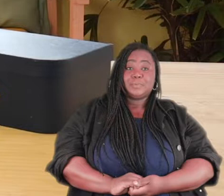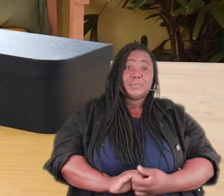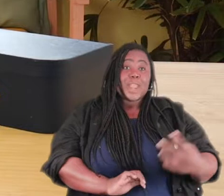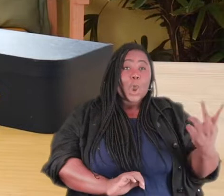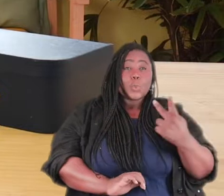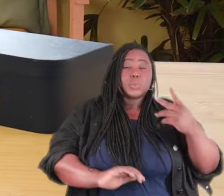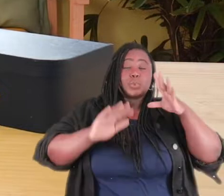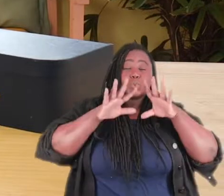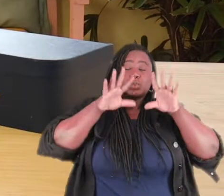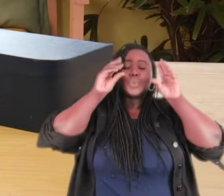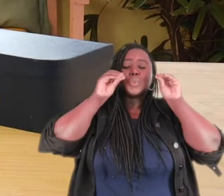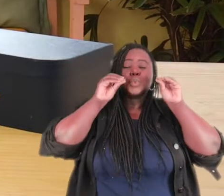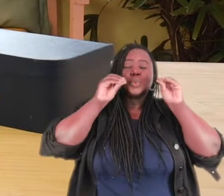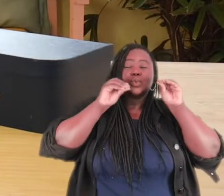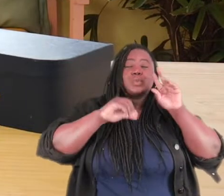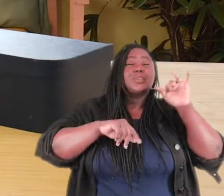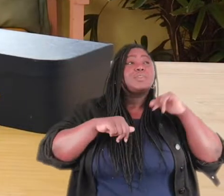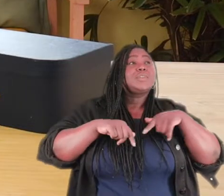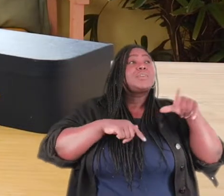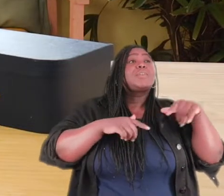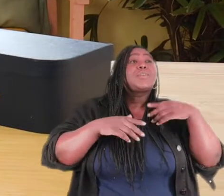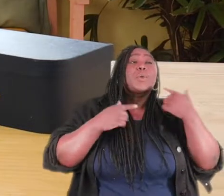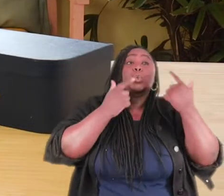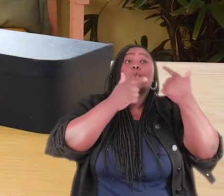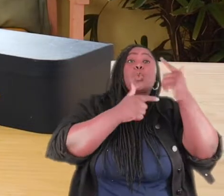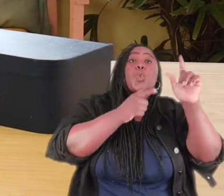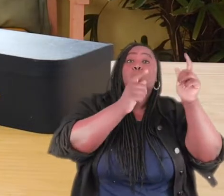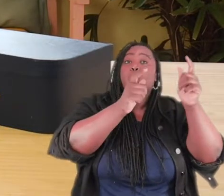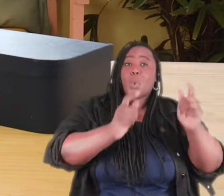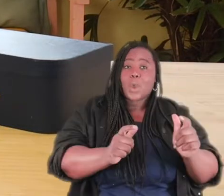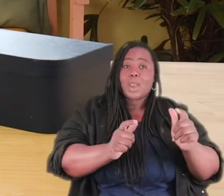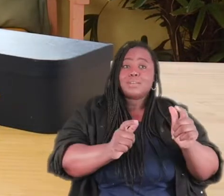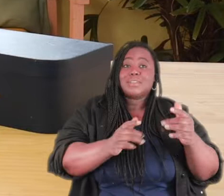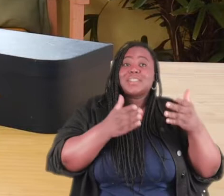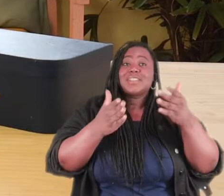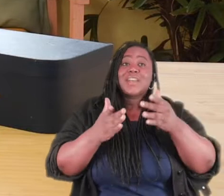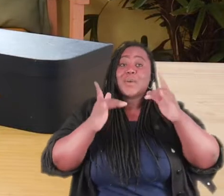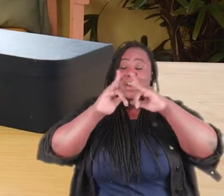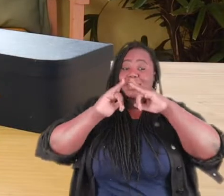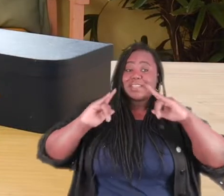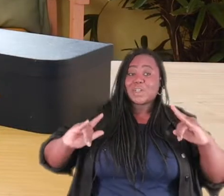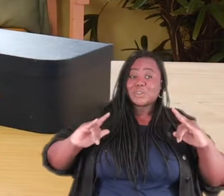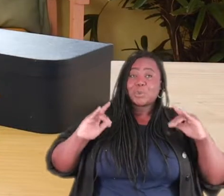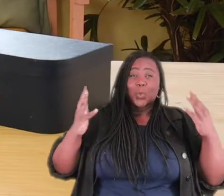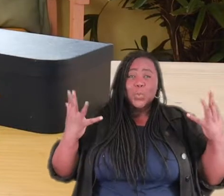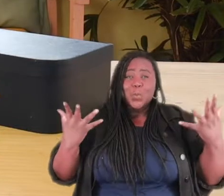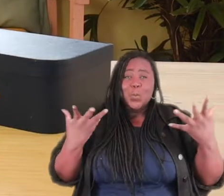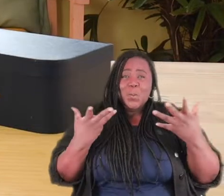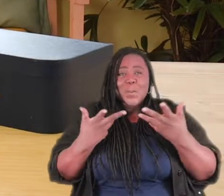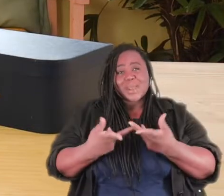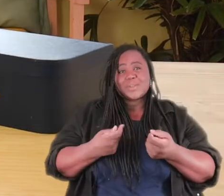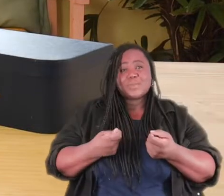Os dois fecharam seus olhos, foram logo transportados, chegando ao circo